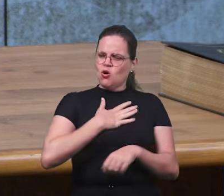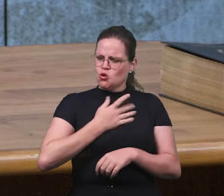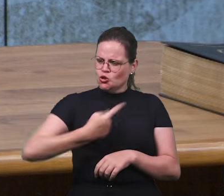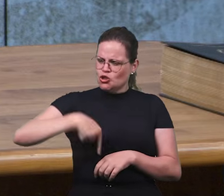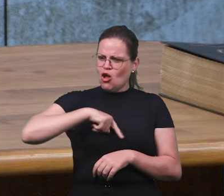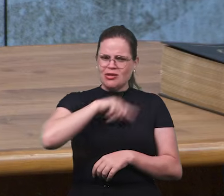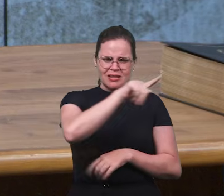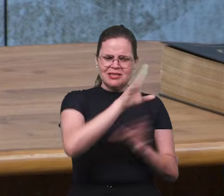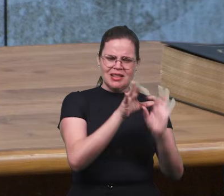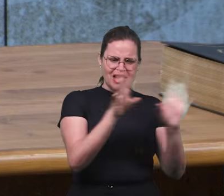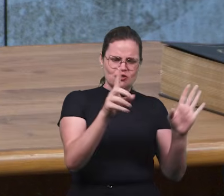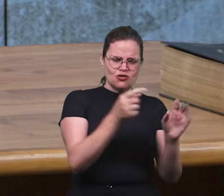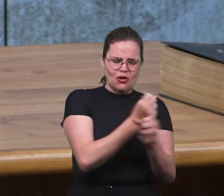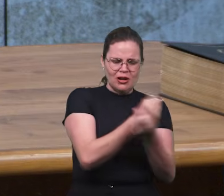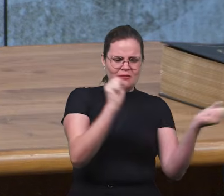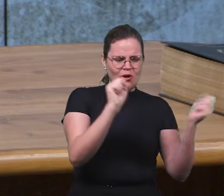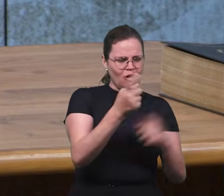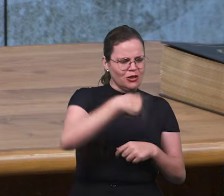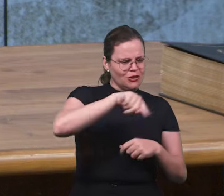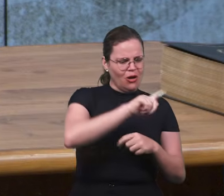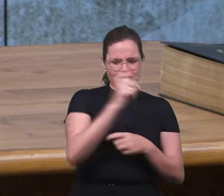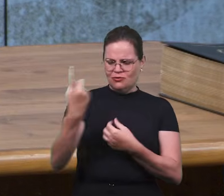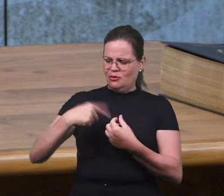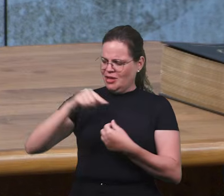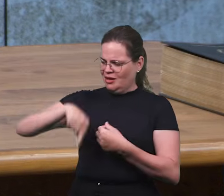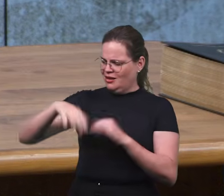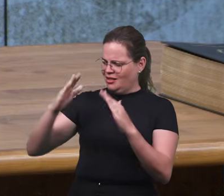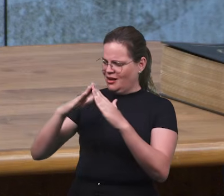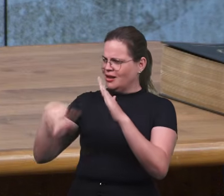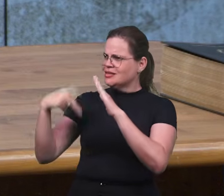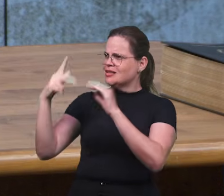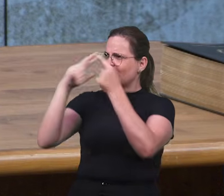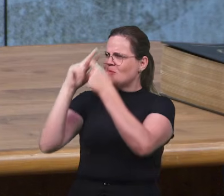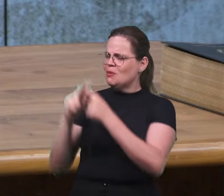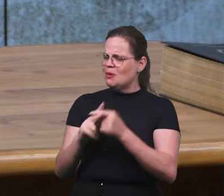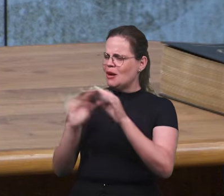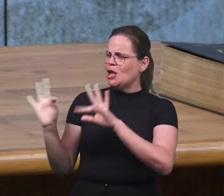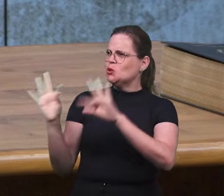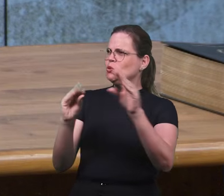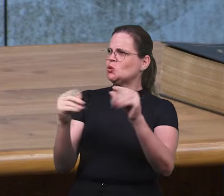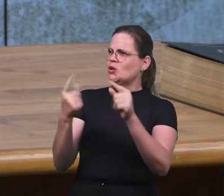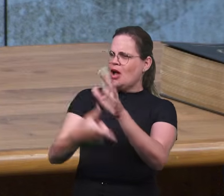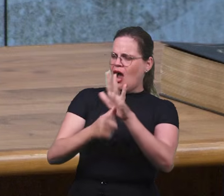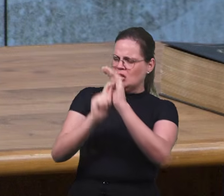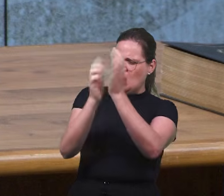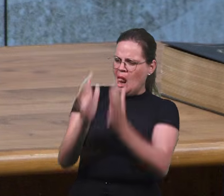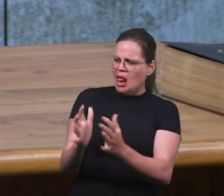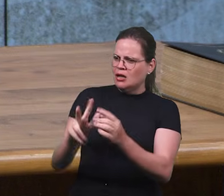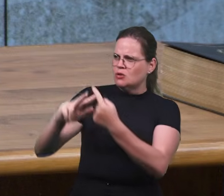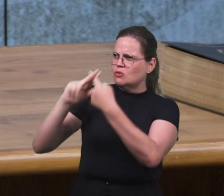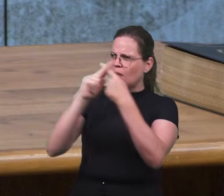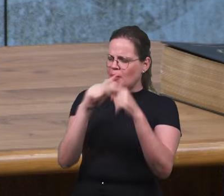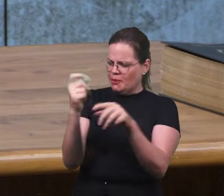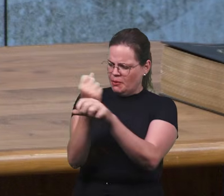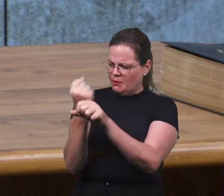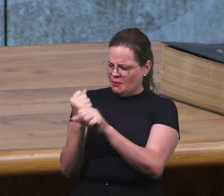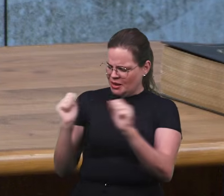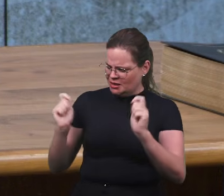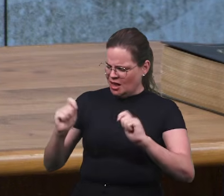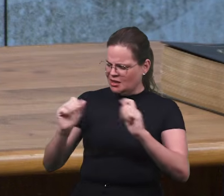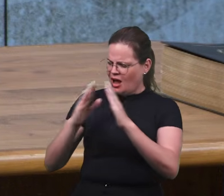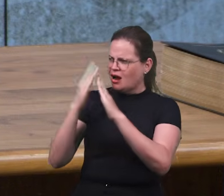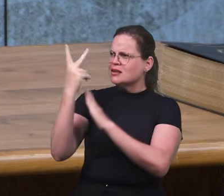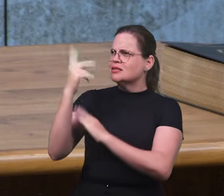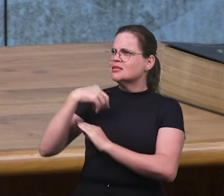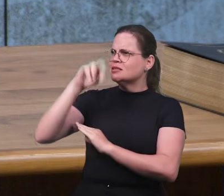do nosso Deus e para restaurarmos as suas assolações e para que nos desse